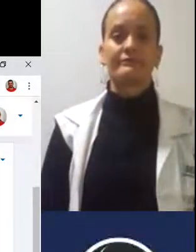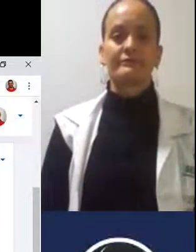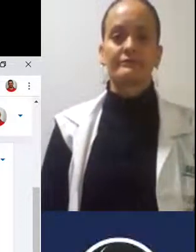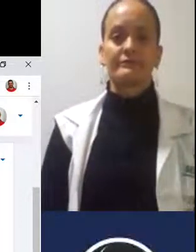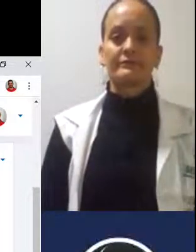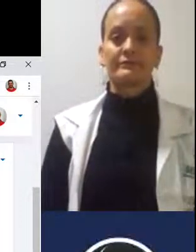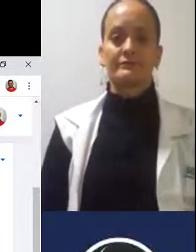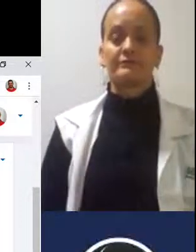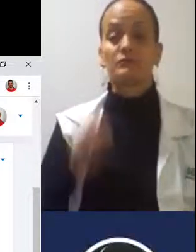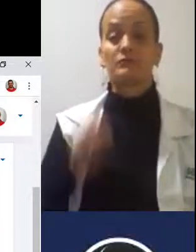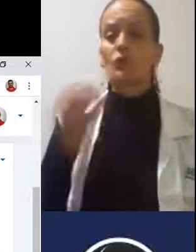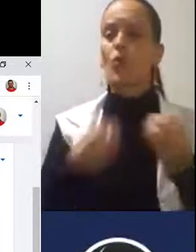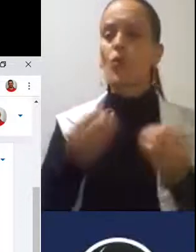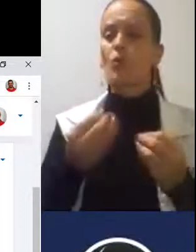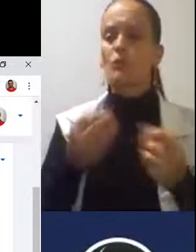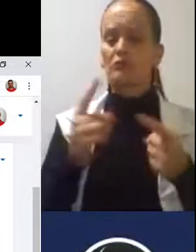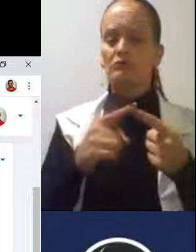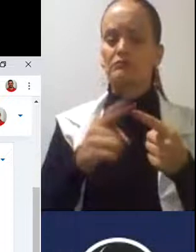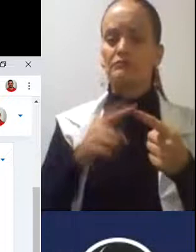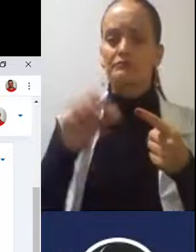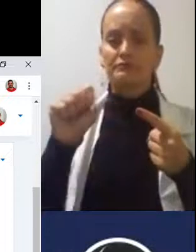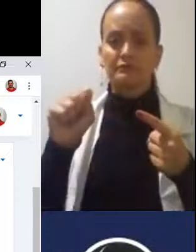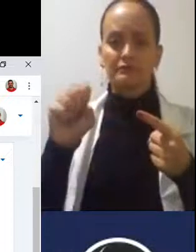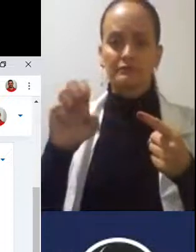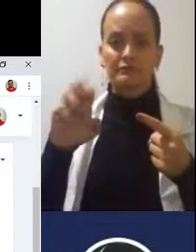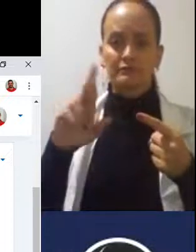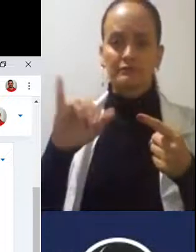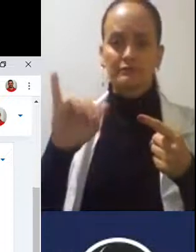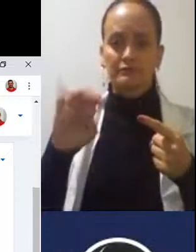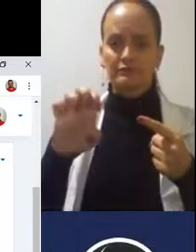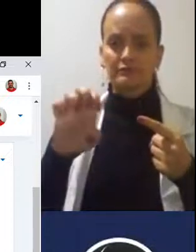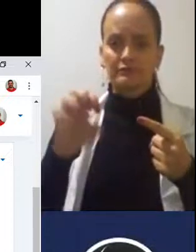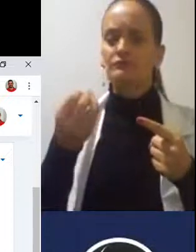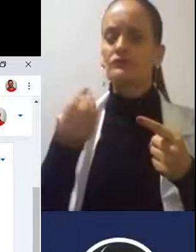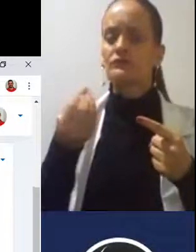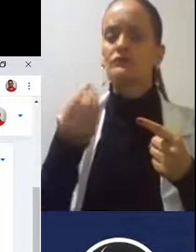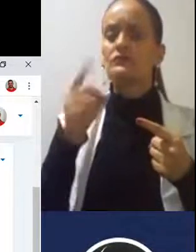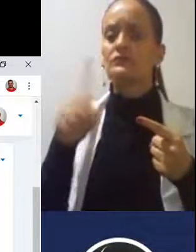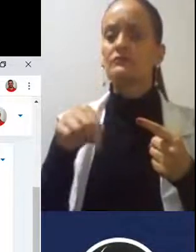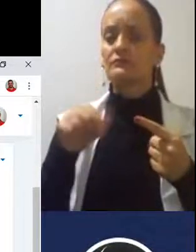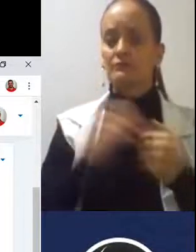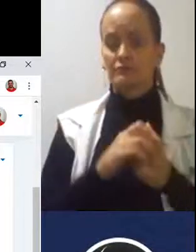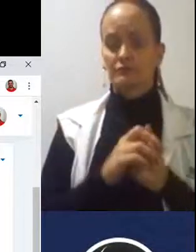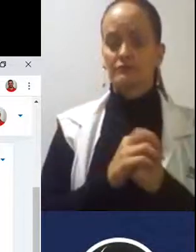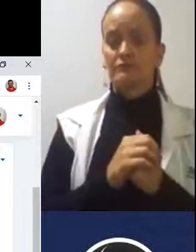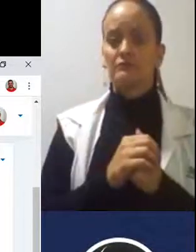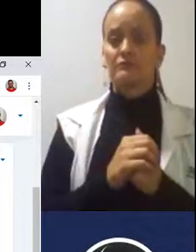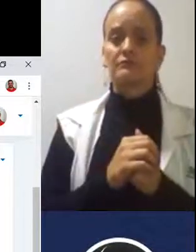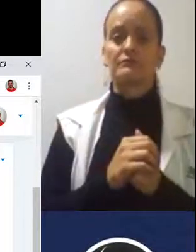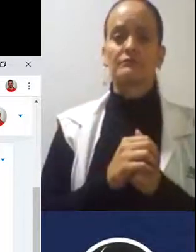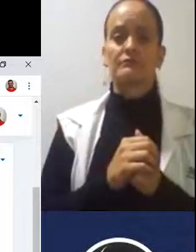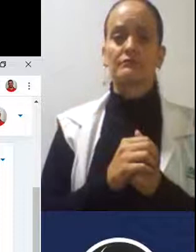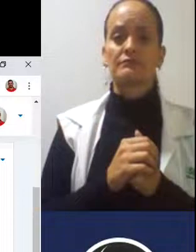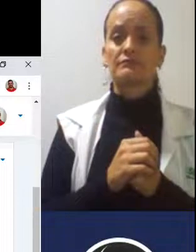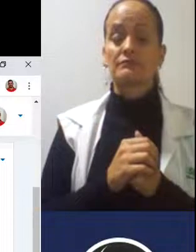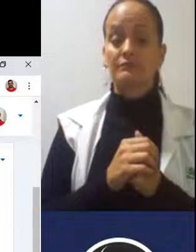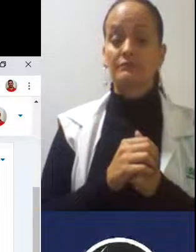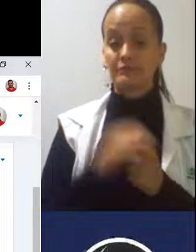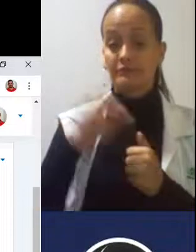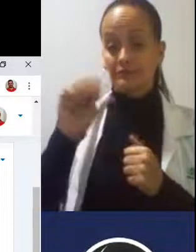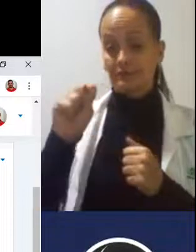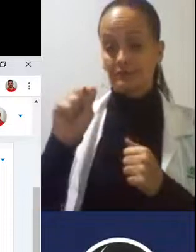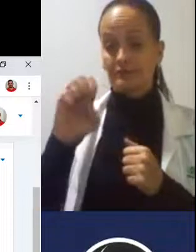Ligação em série. Então, aqui, ó, passando aqui para frente, qual que é a característica da ligação em série? Né? Que, ó, na associação em série,